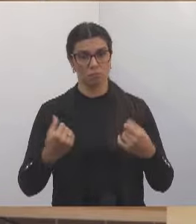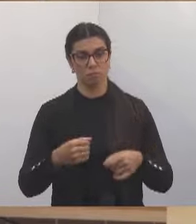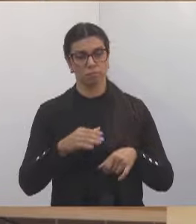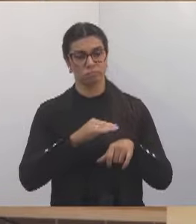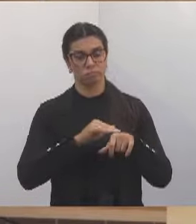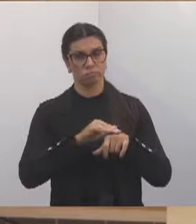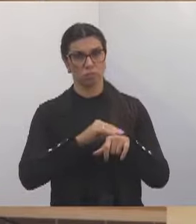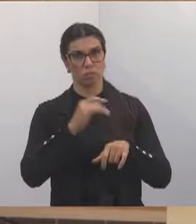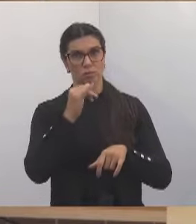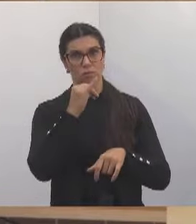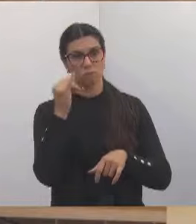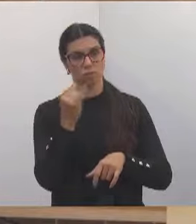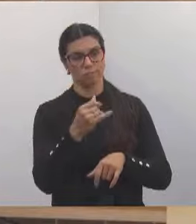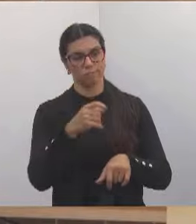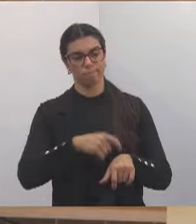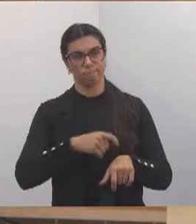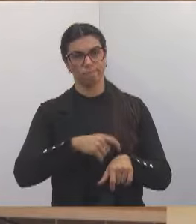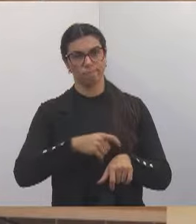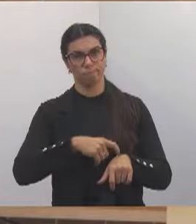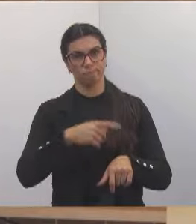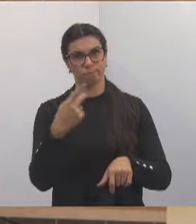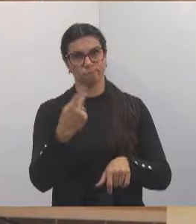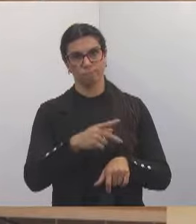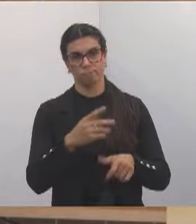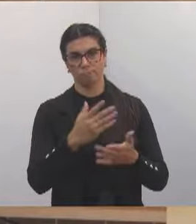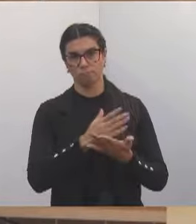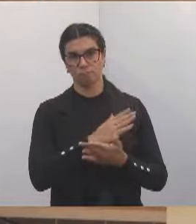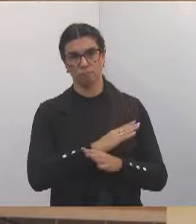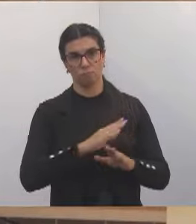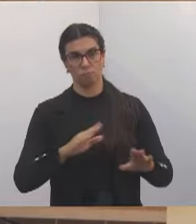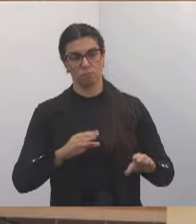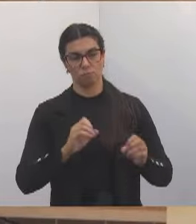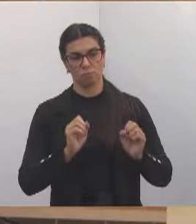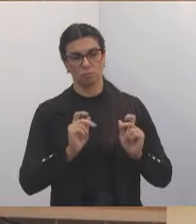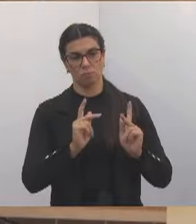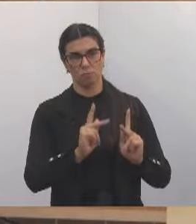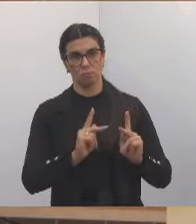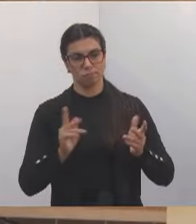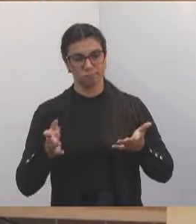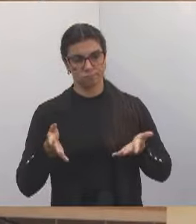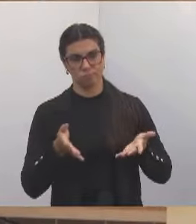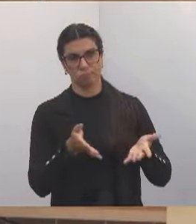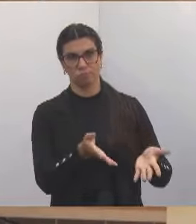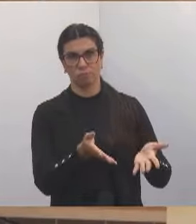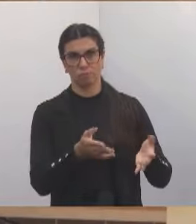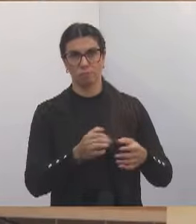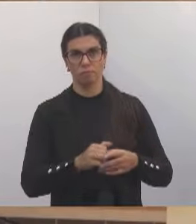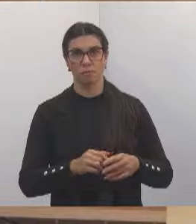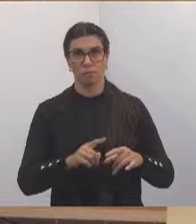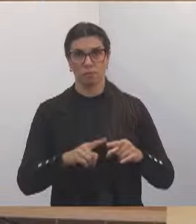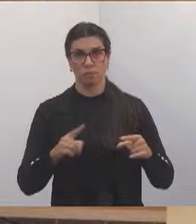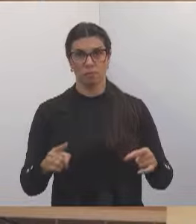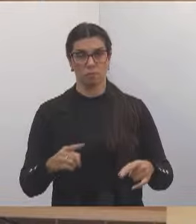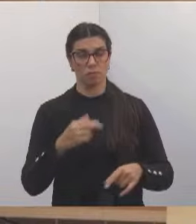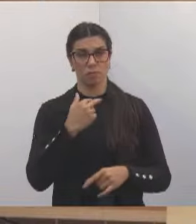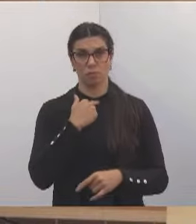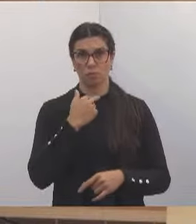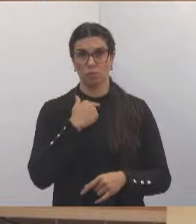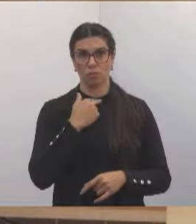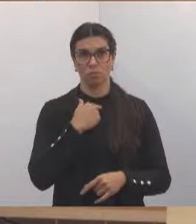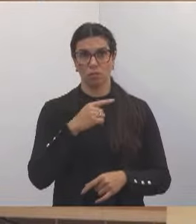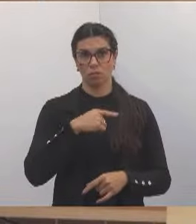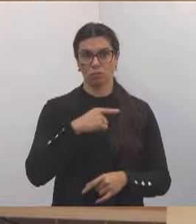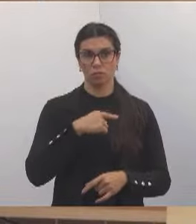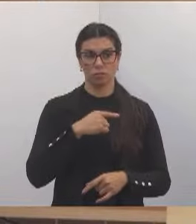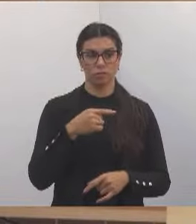assessor e falar: olha, já deu seu tempo, foi muito bom enquanto você esteve aqui. Mas ele não tem que ter um assessor